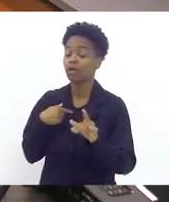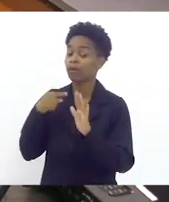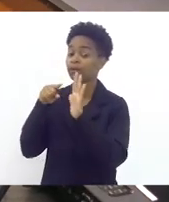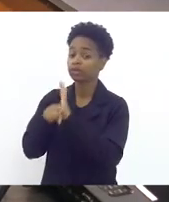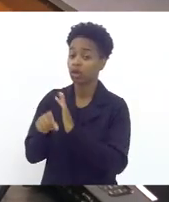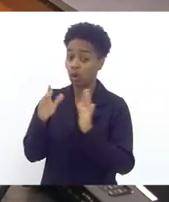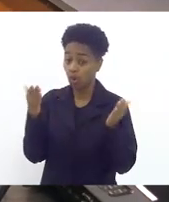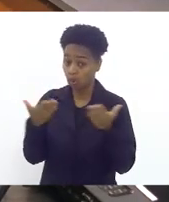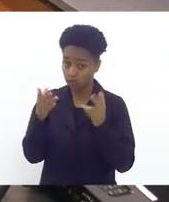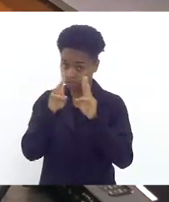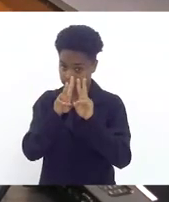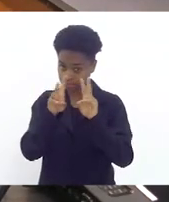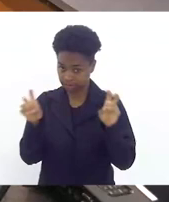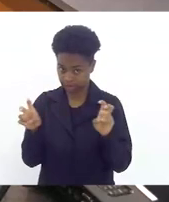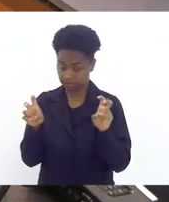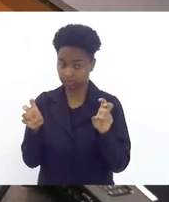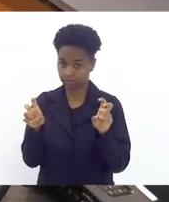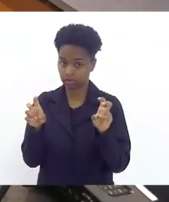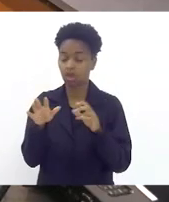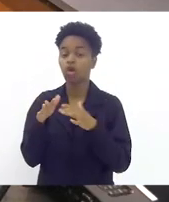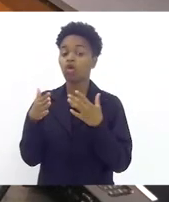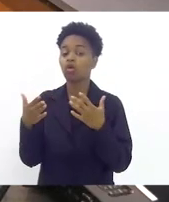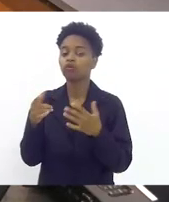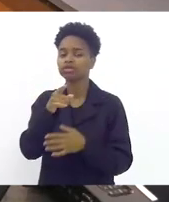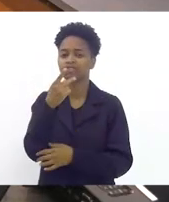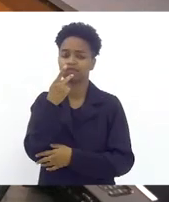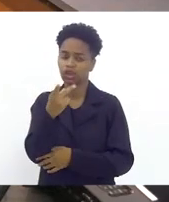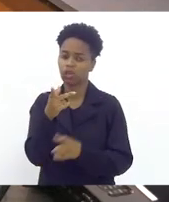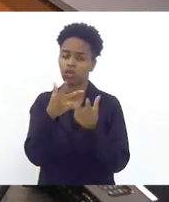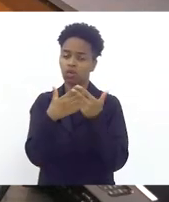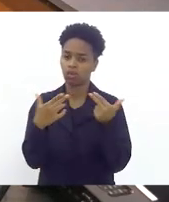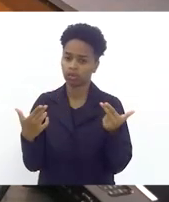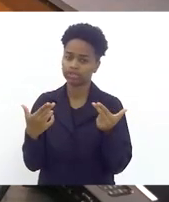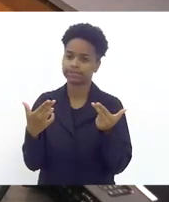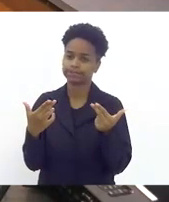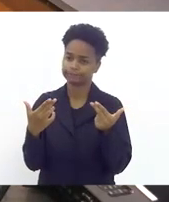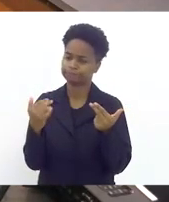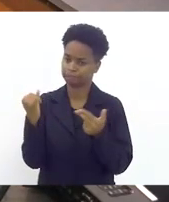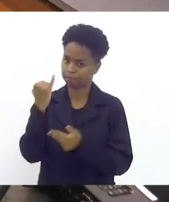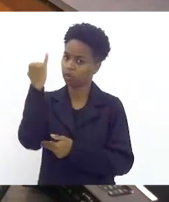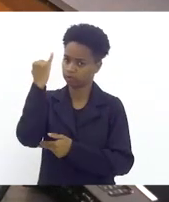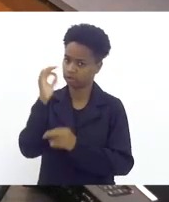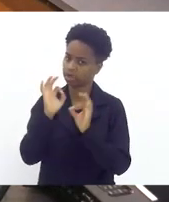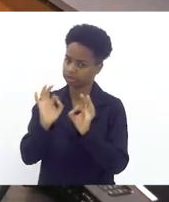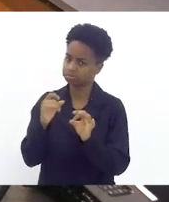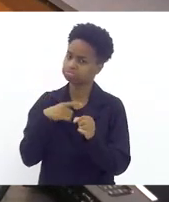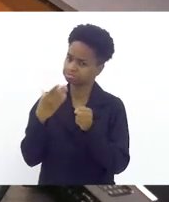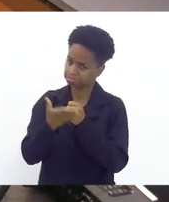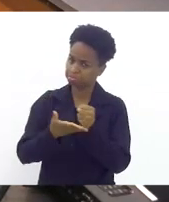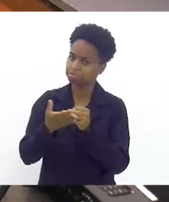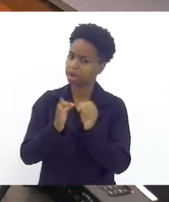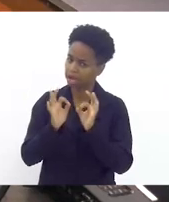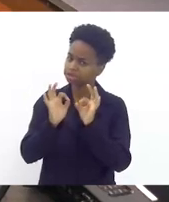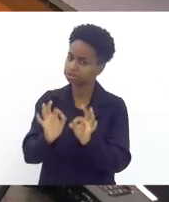tema de hoje qual seria você falou coisas assim muito importante fundamentais